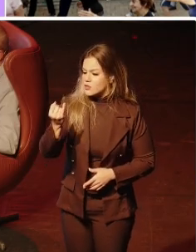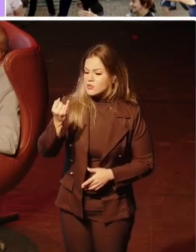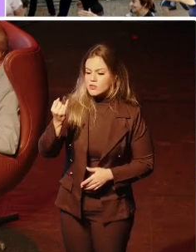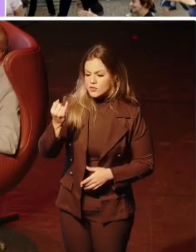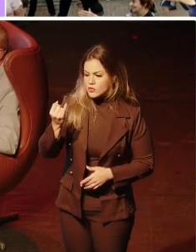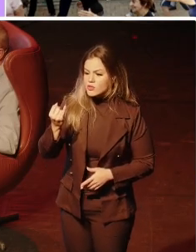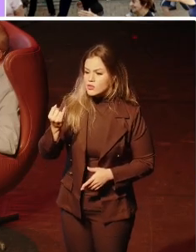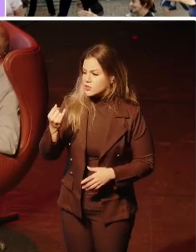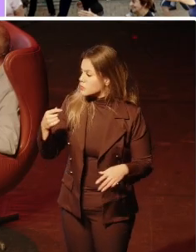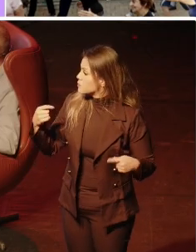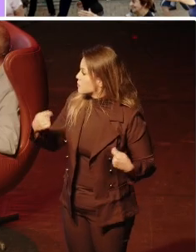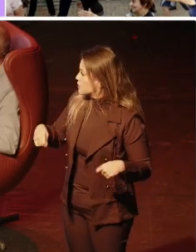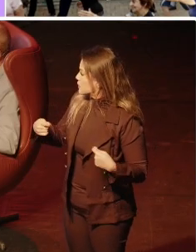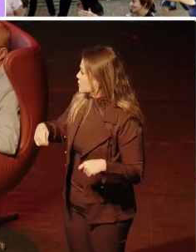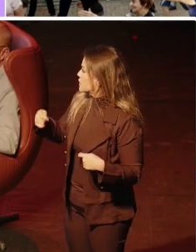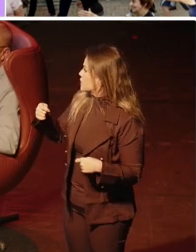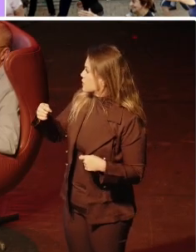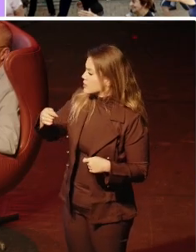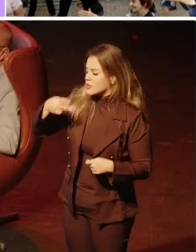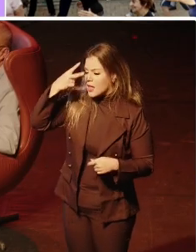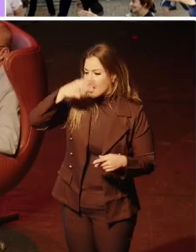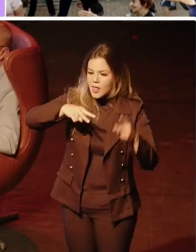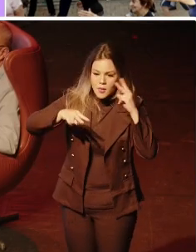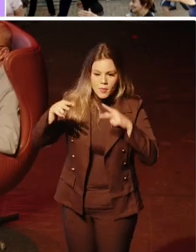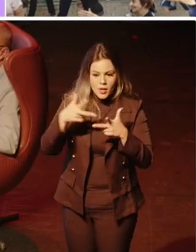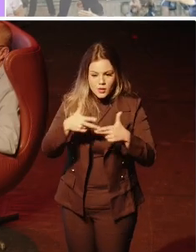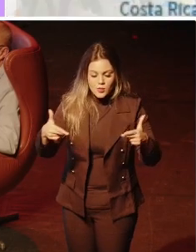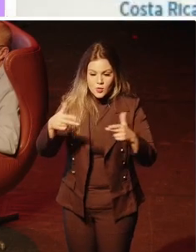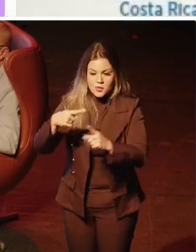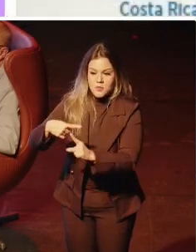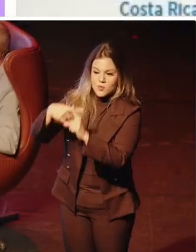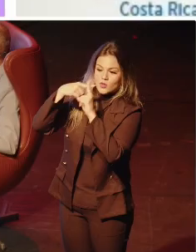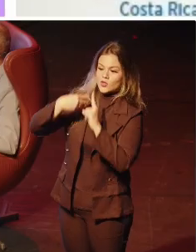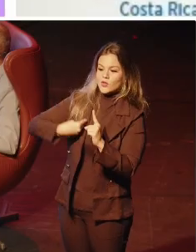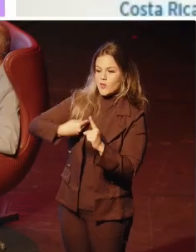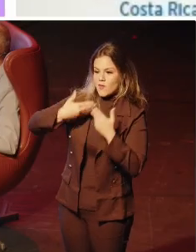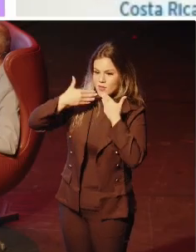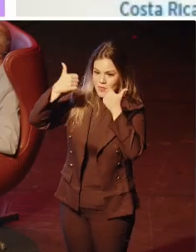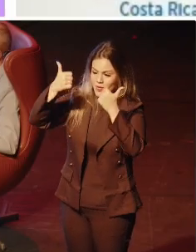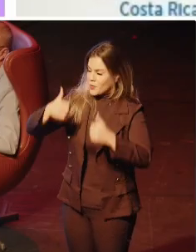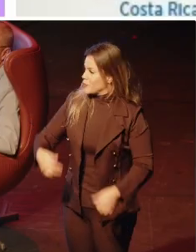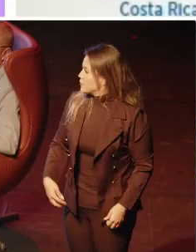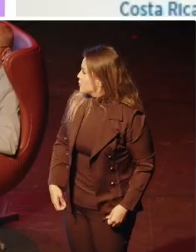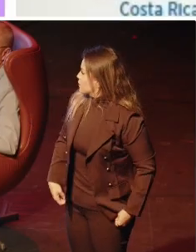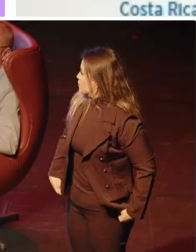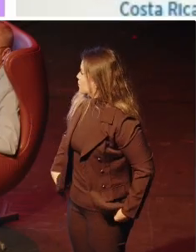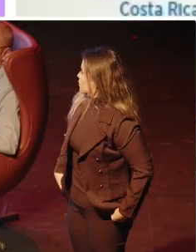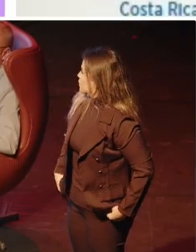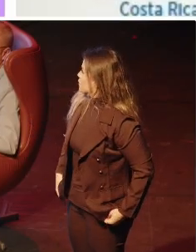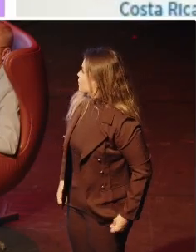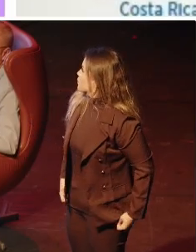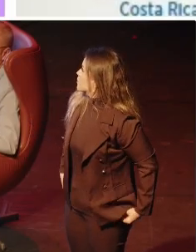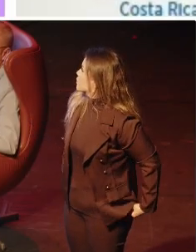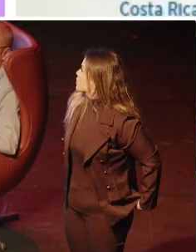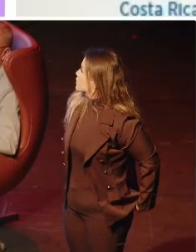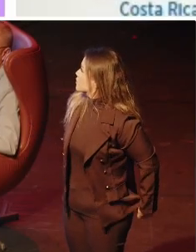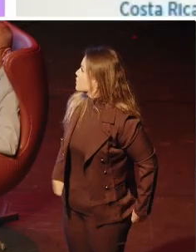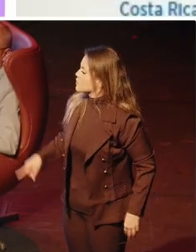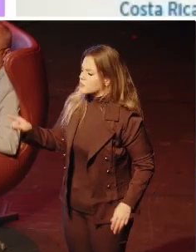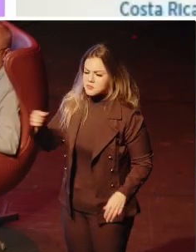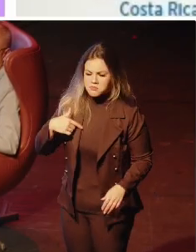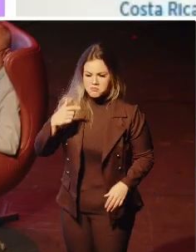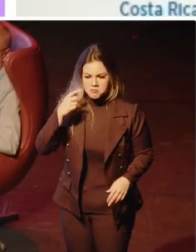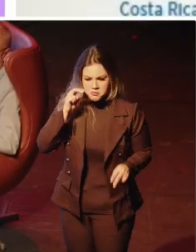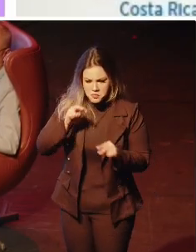se isolar. Então, tem várias coisas que a gente pode fazer para melhorar a vida. E isso aqui, eu não sei se vocês